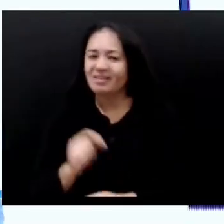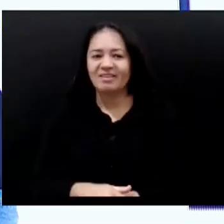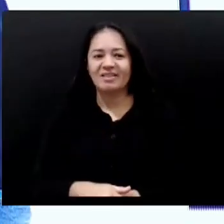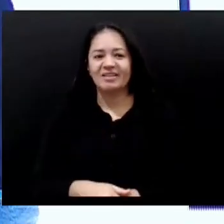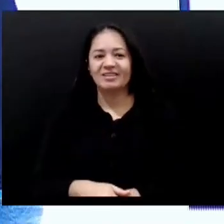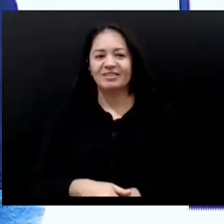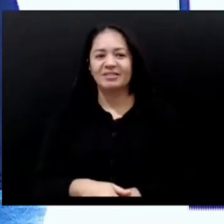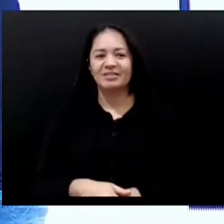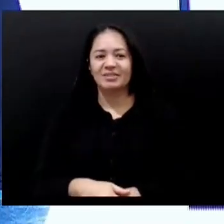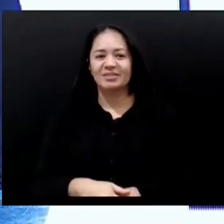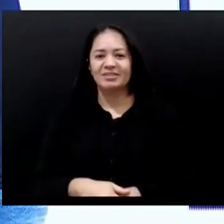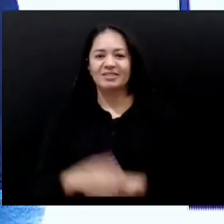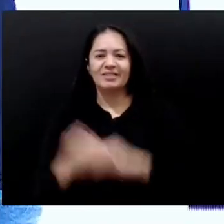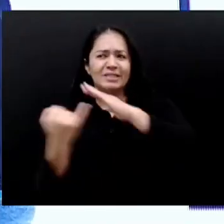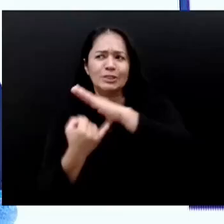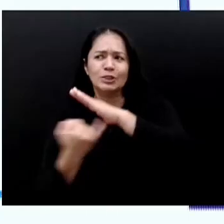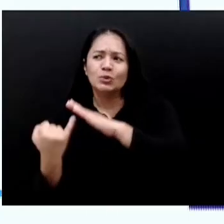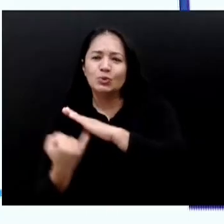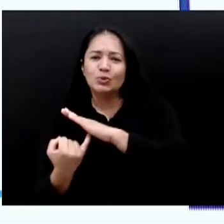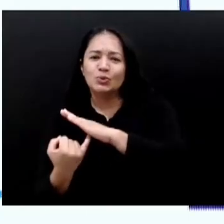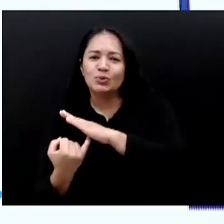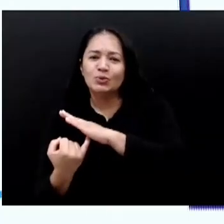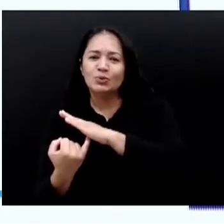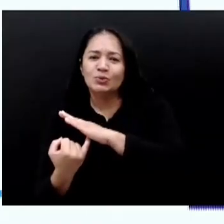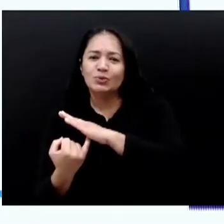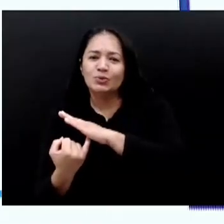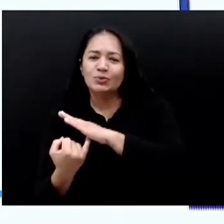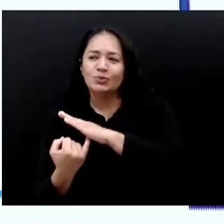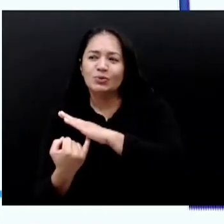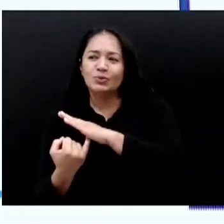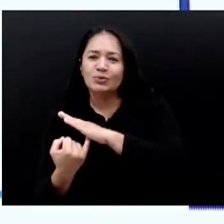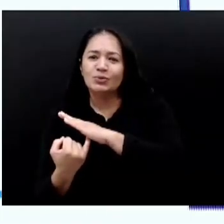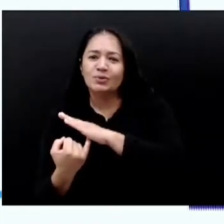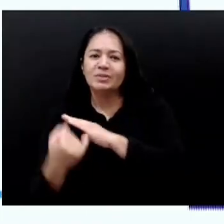Instituto of Brewing